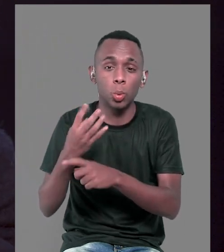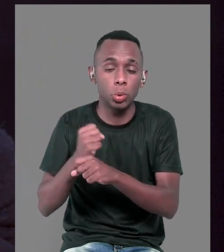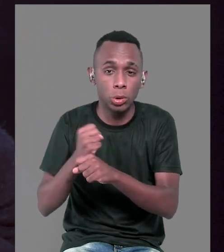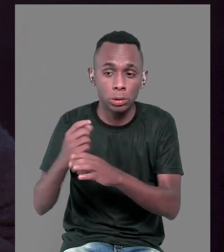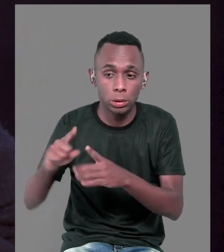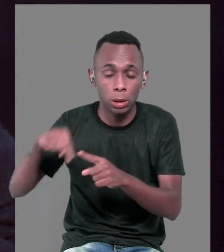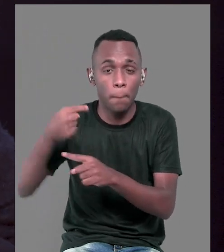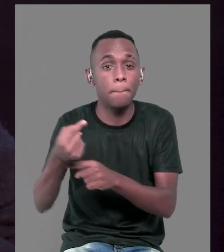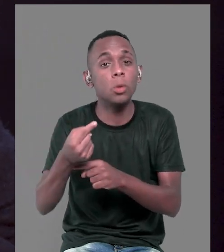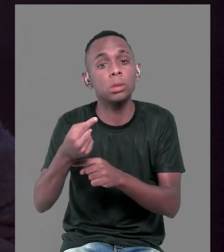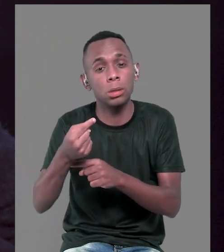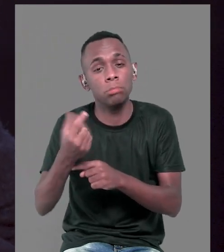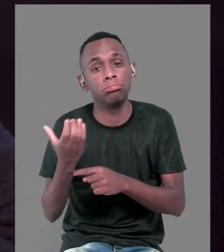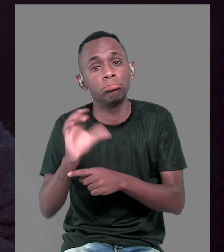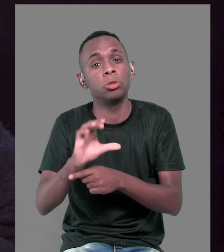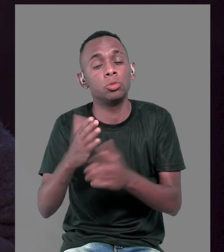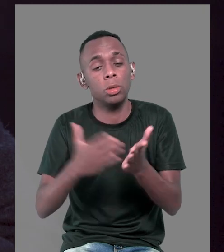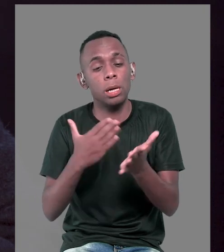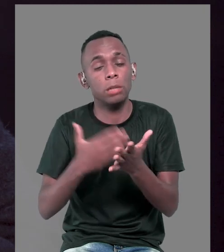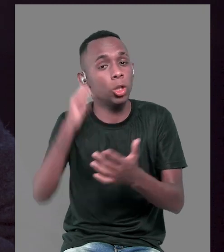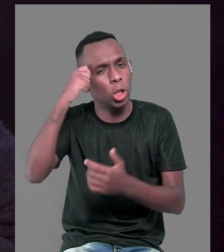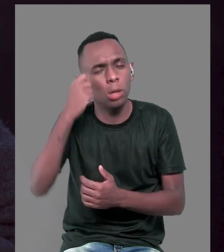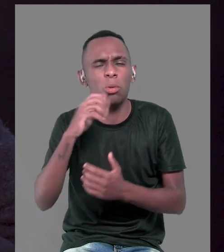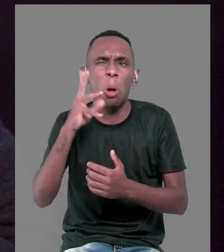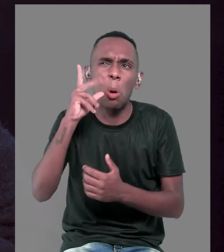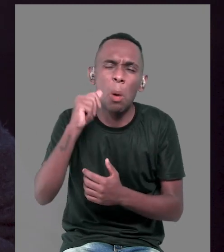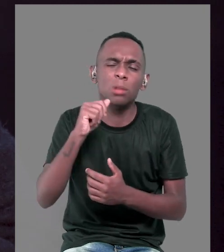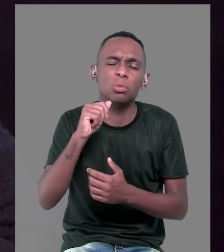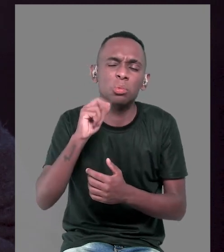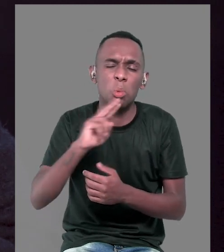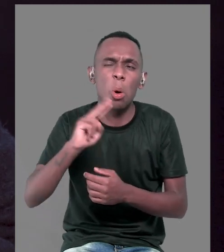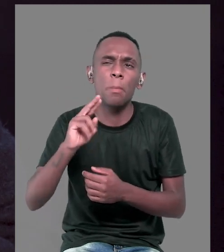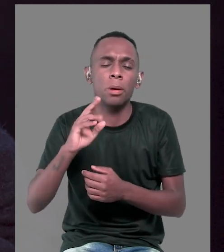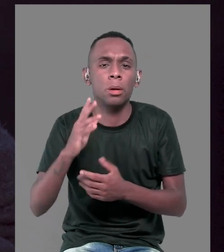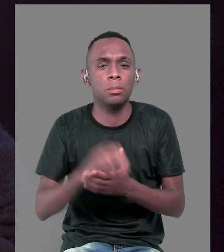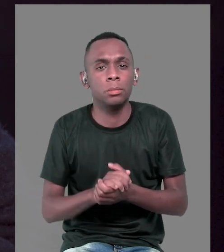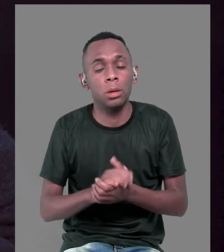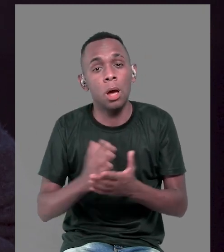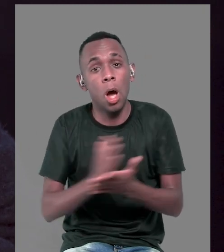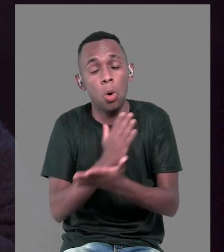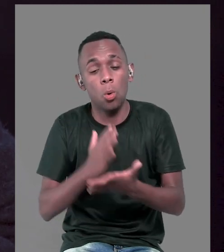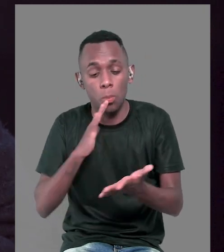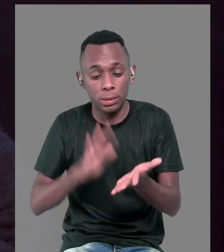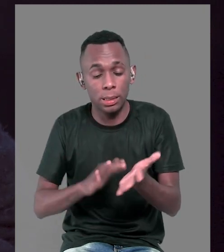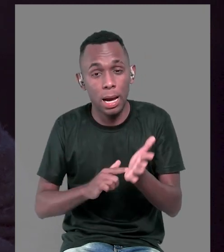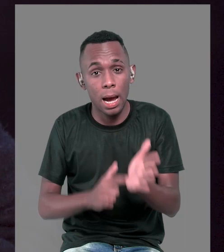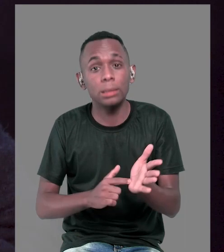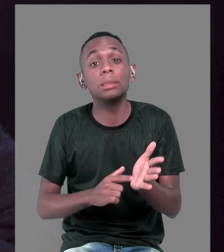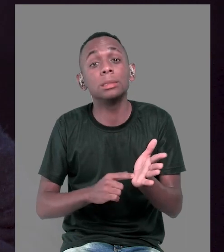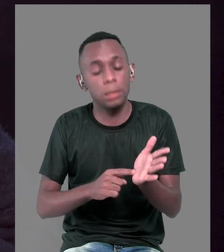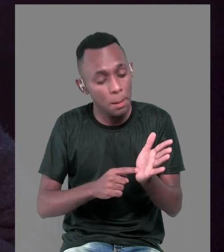Negros, acho que o nome é esse, com cartas em que fica evidente